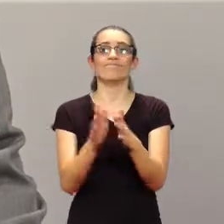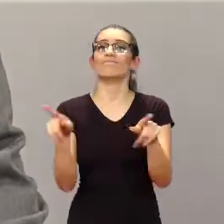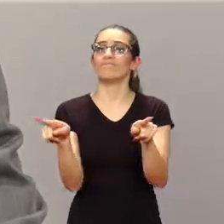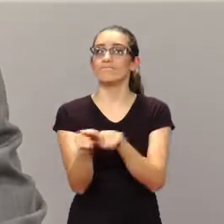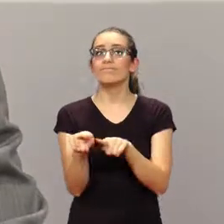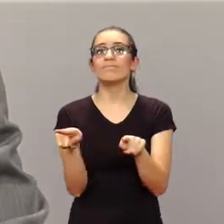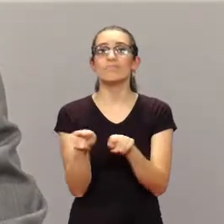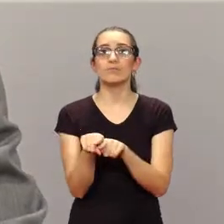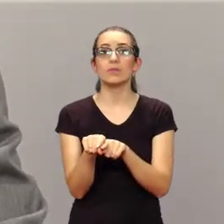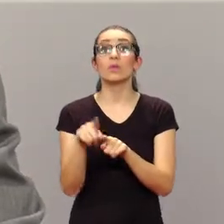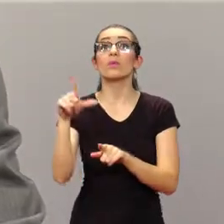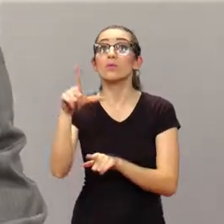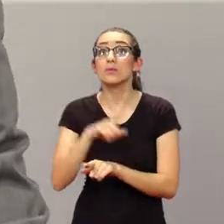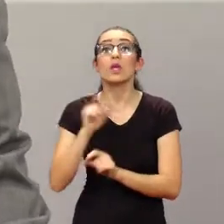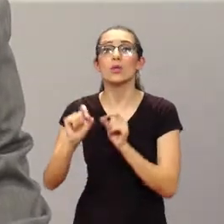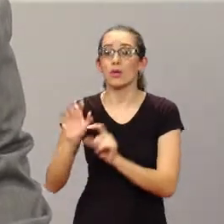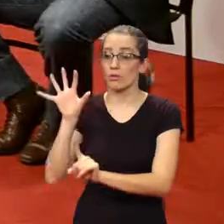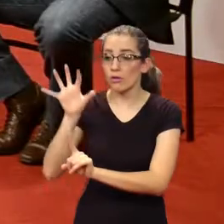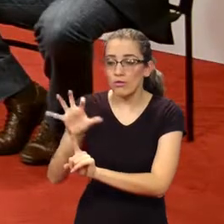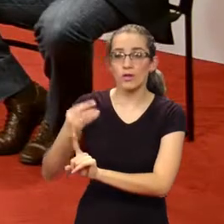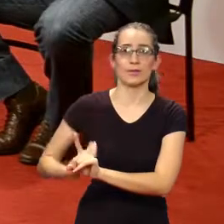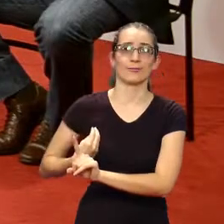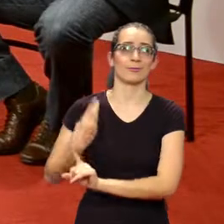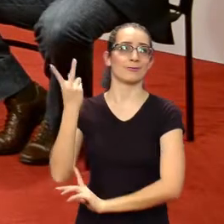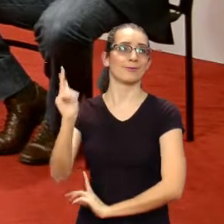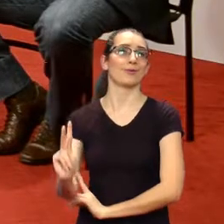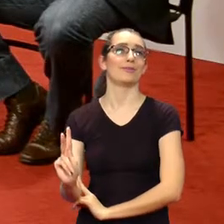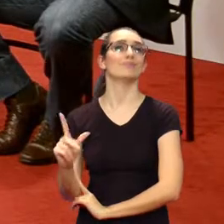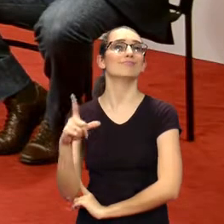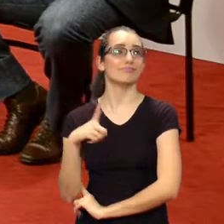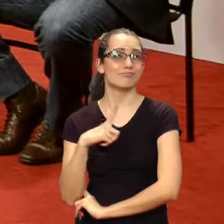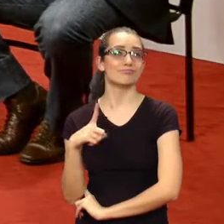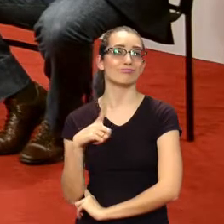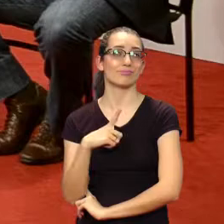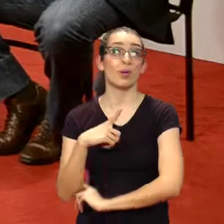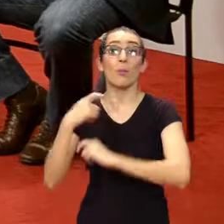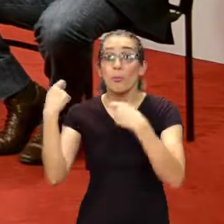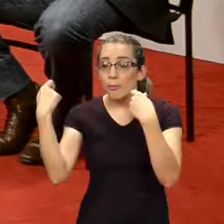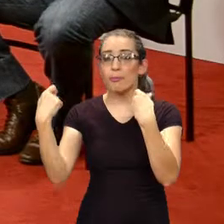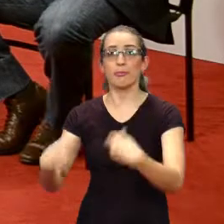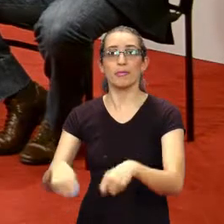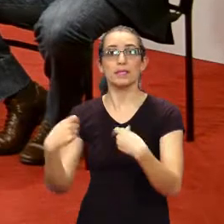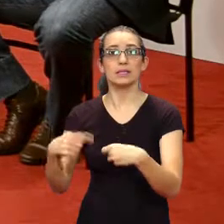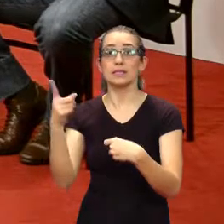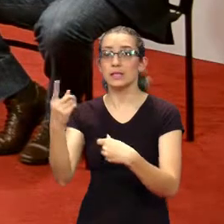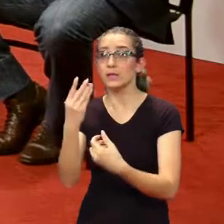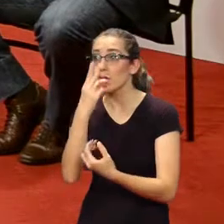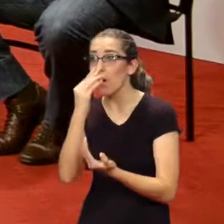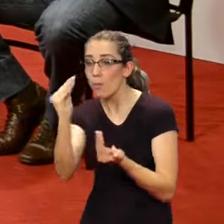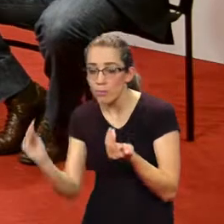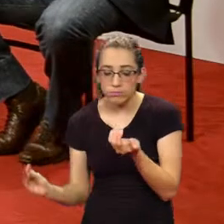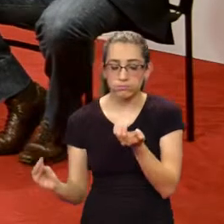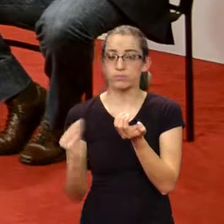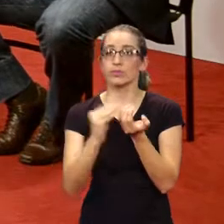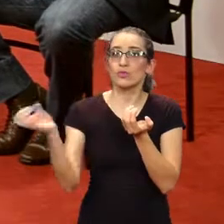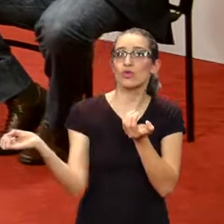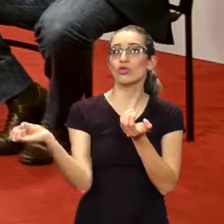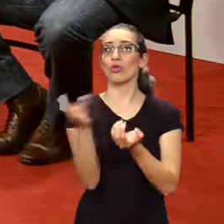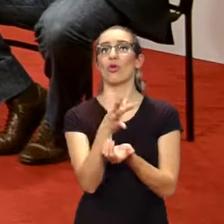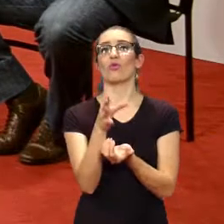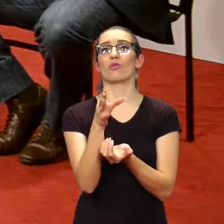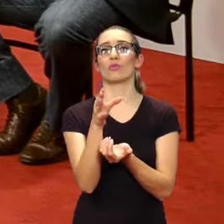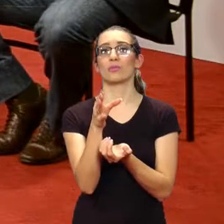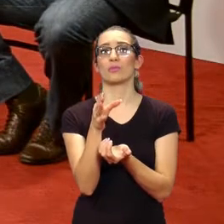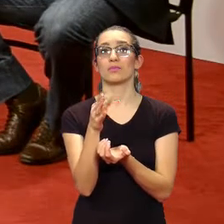dente. Então, isso está impactando a qualidade de vida. E esse paciente precisa de um dente naquela posição onde ele